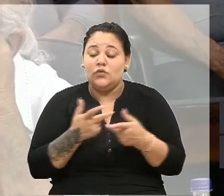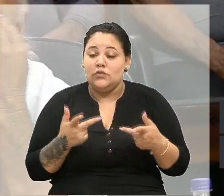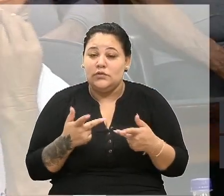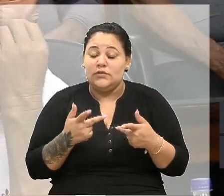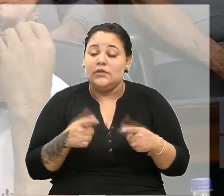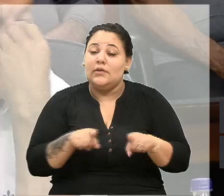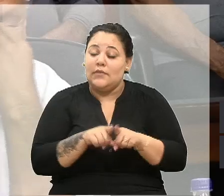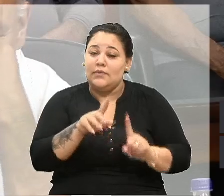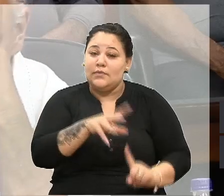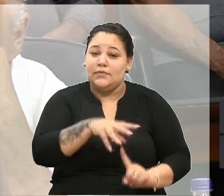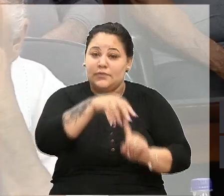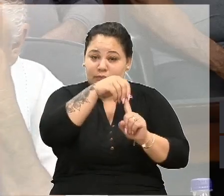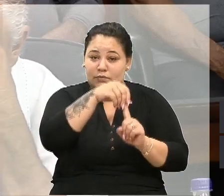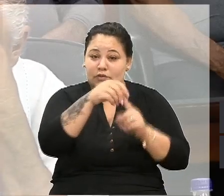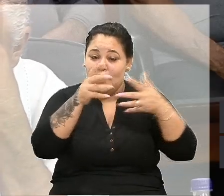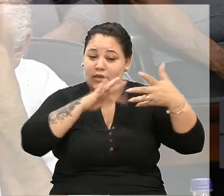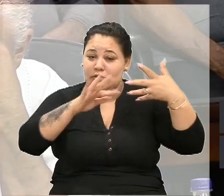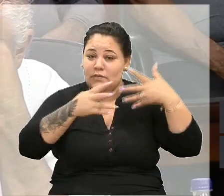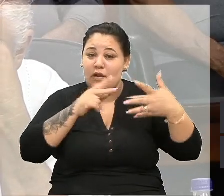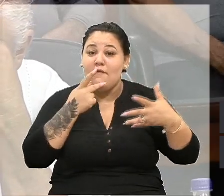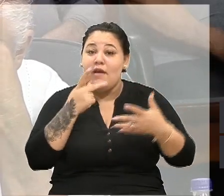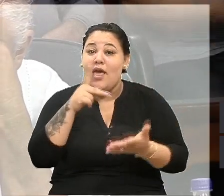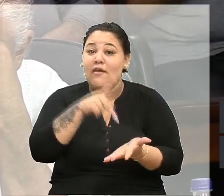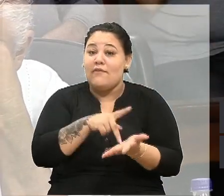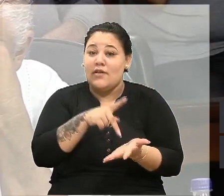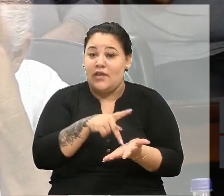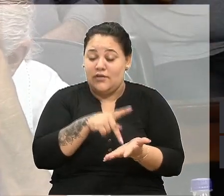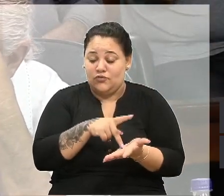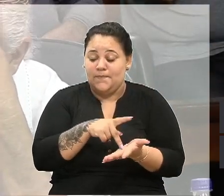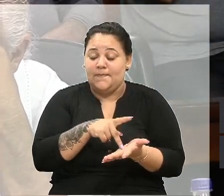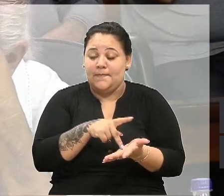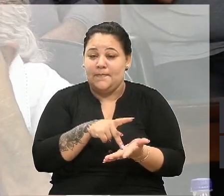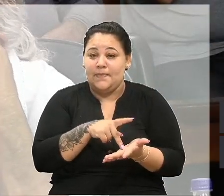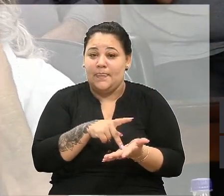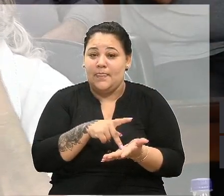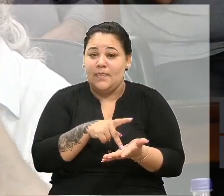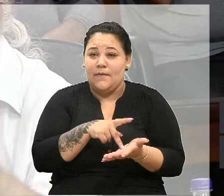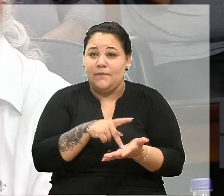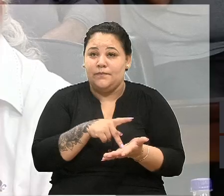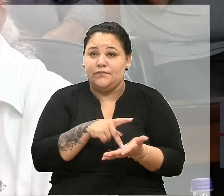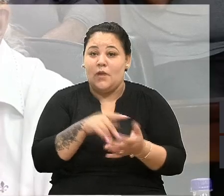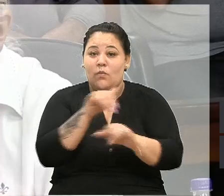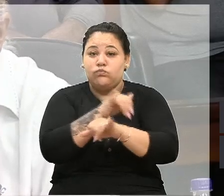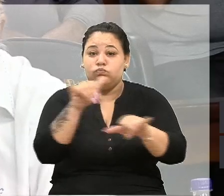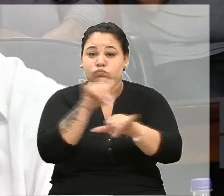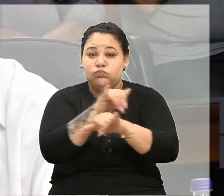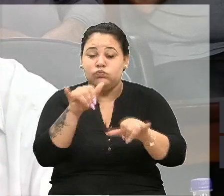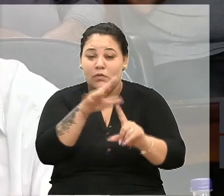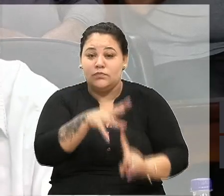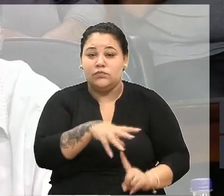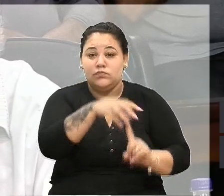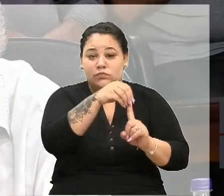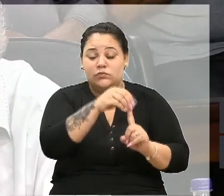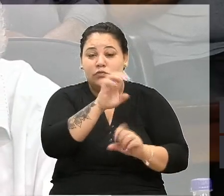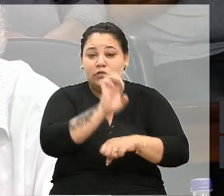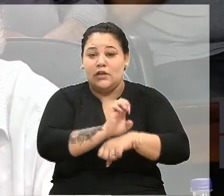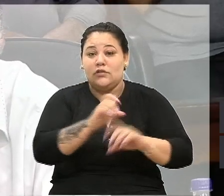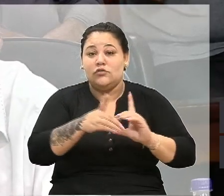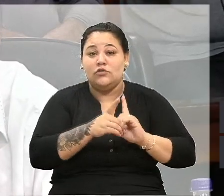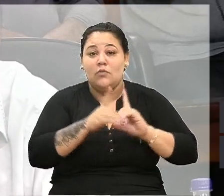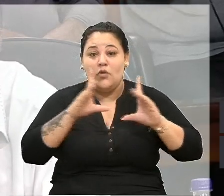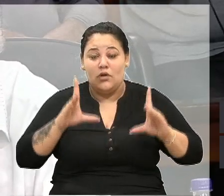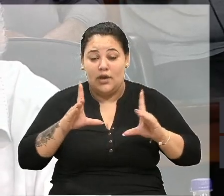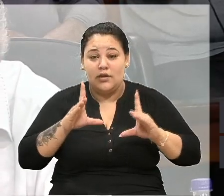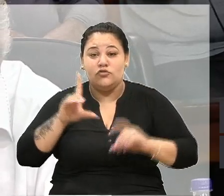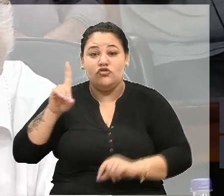princípio da publicidade, do qual decorre o princípio da transparência. A publicidade é um dos pilares do Estado Democrático de Direito, impondo ao poder público